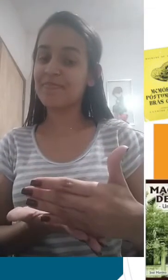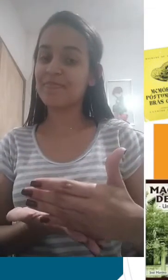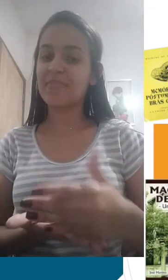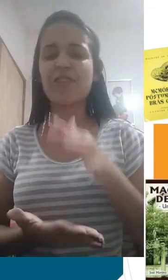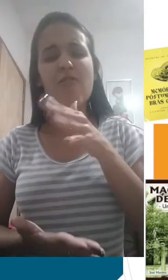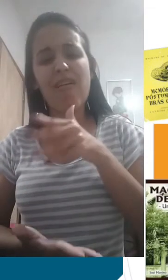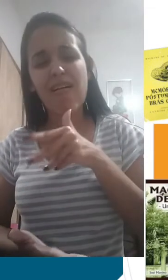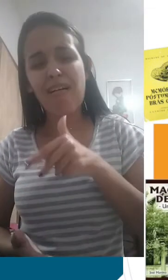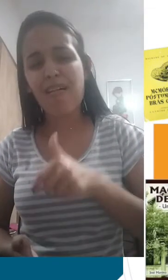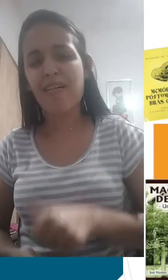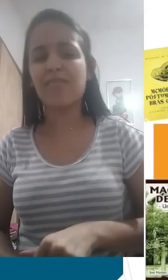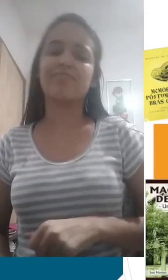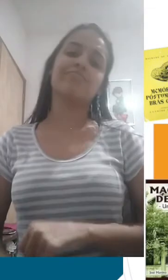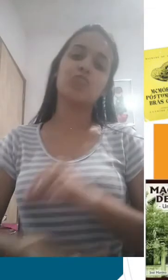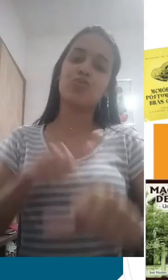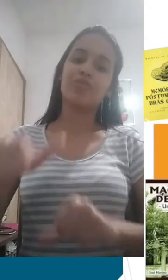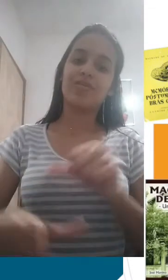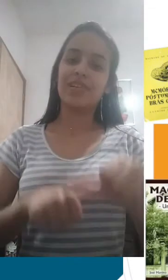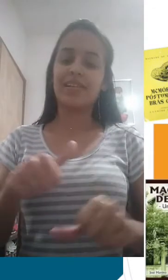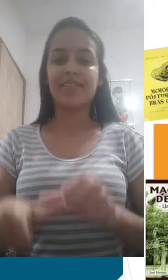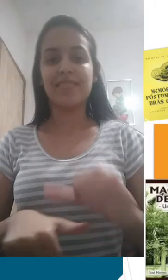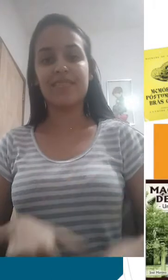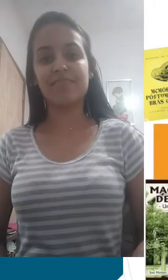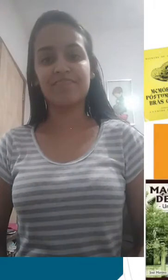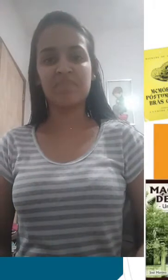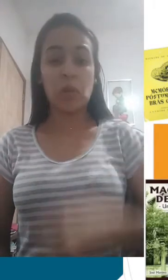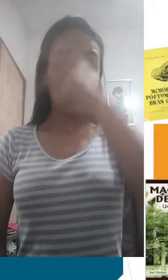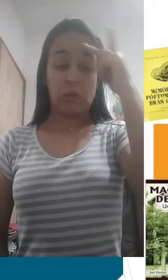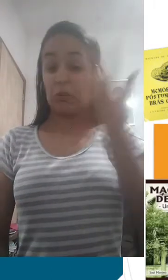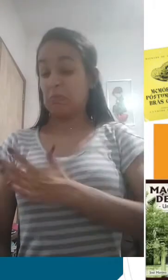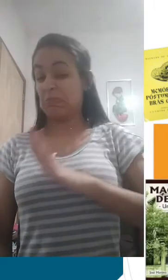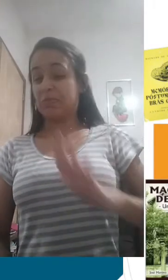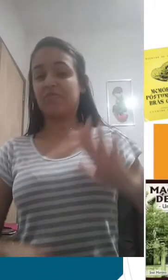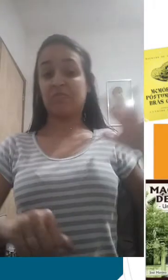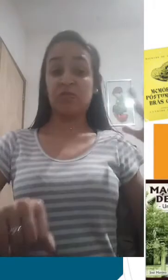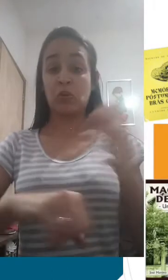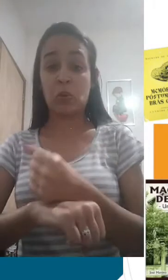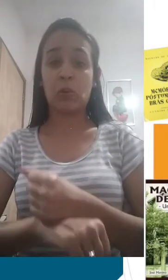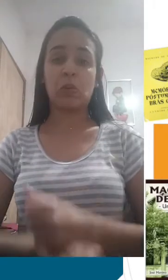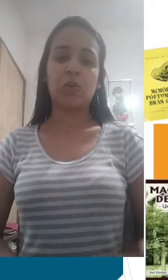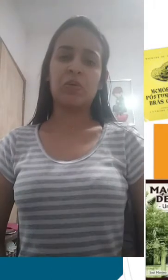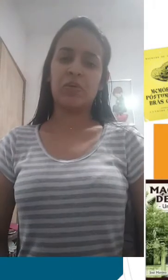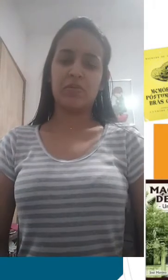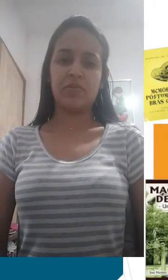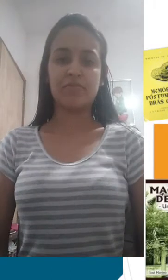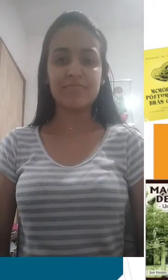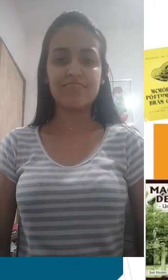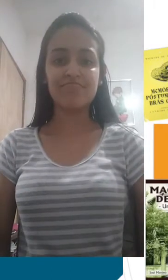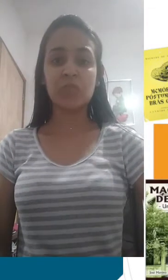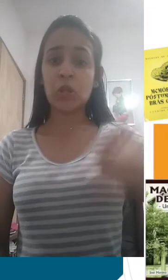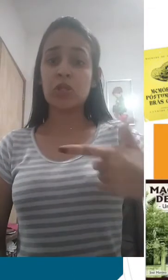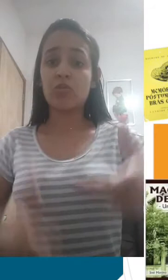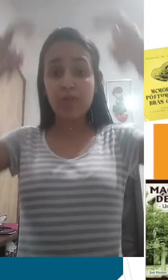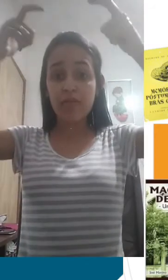de modernização, atravancado pelo ranço colonial que se mantinha na política do Segundo